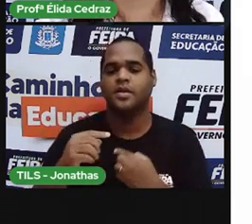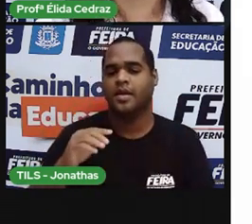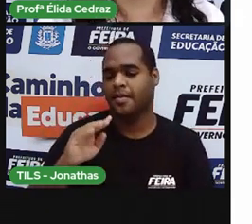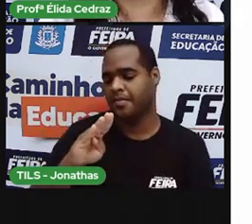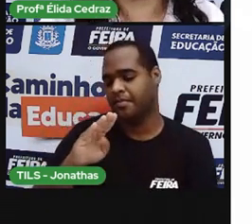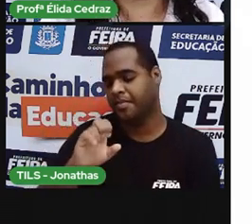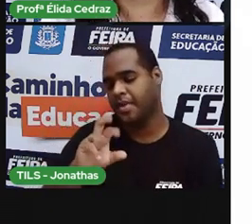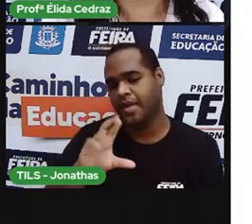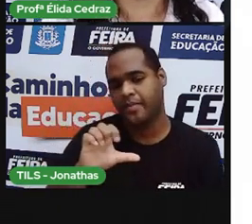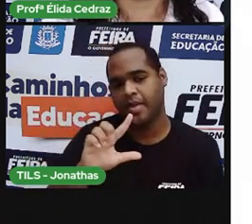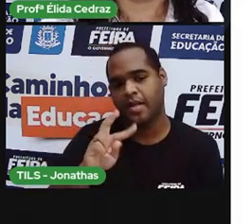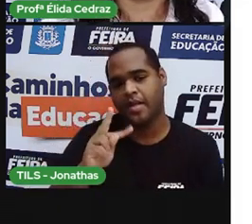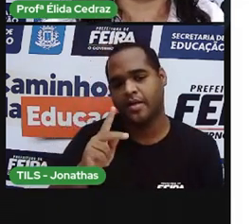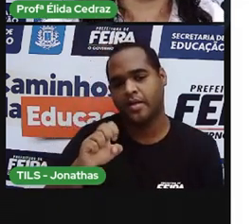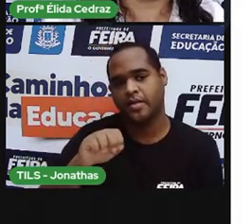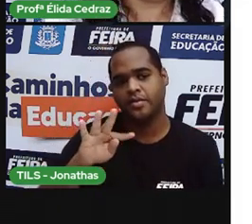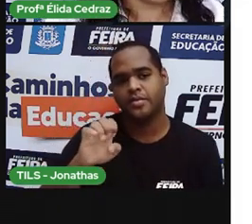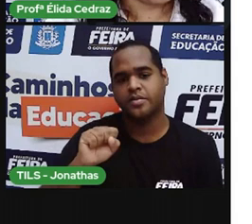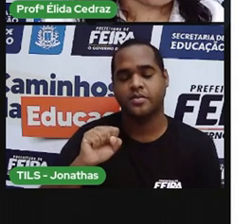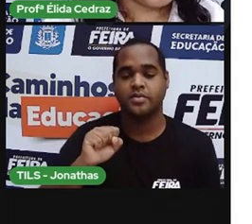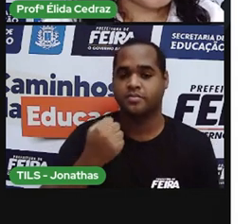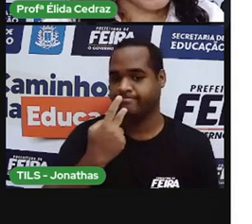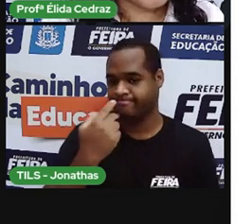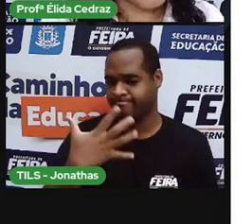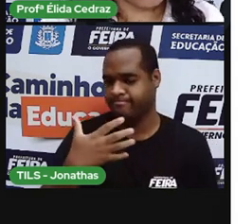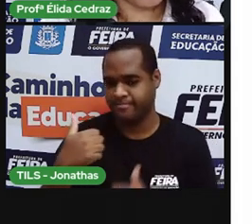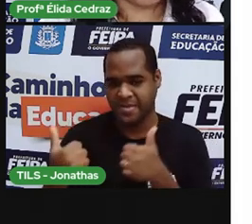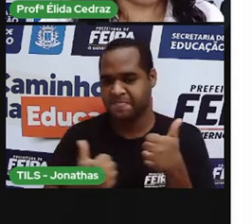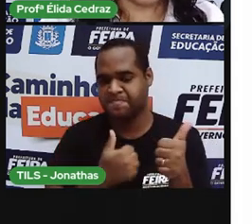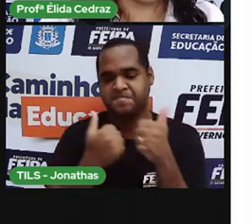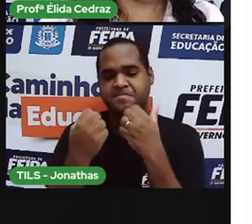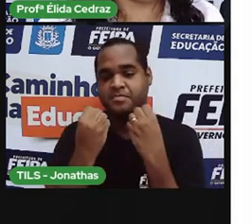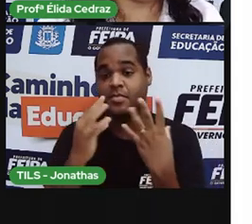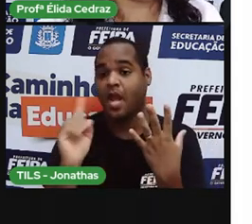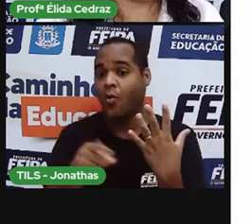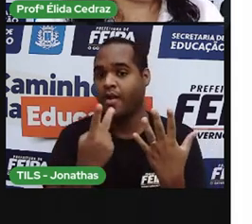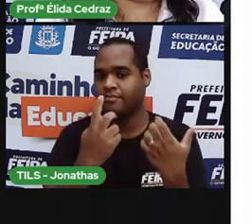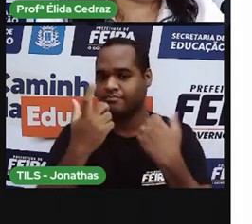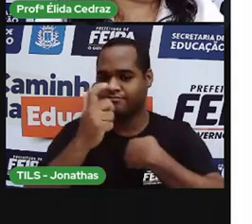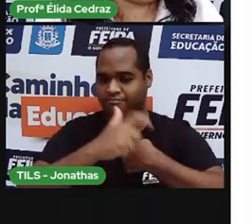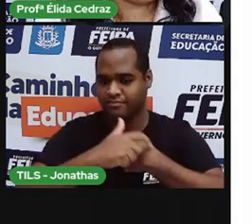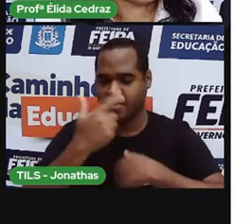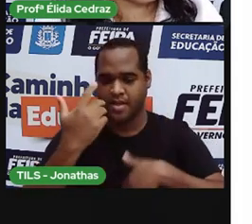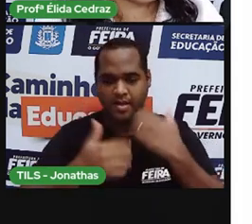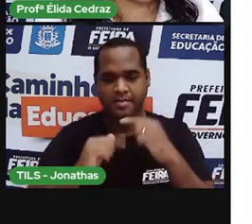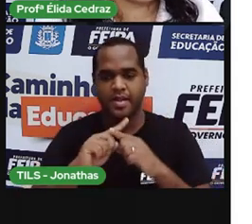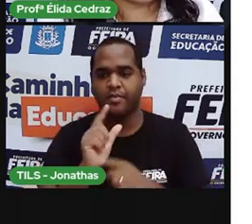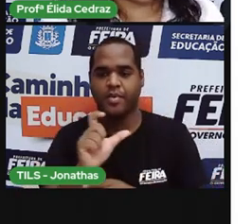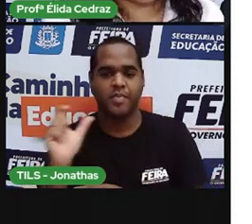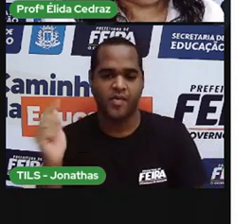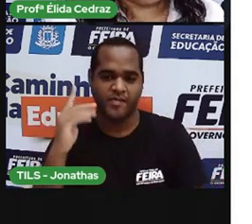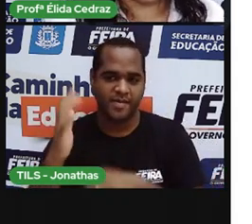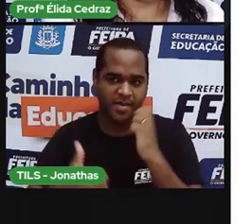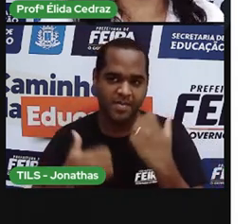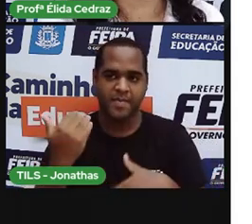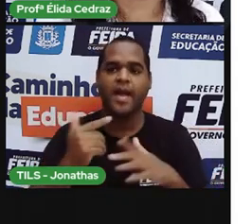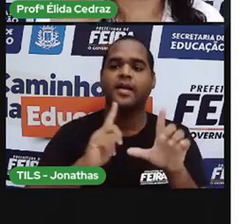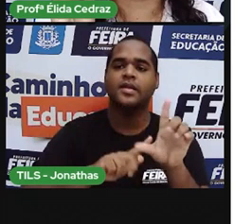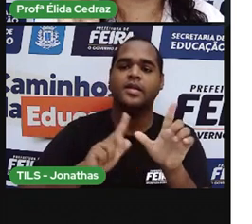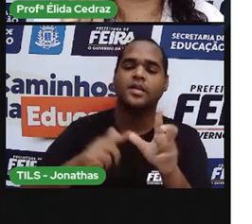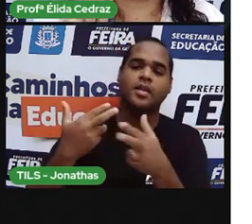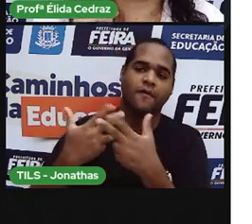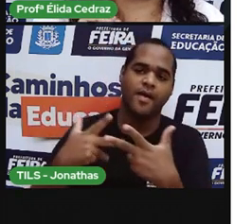Brilhante. Isso, muito bem. Nessa hora, principalmente a sílaba que tem muitas letrinhas, como